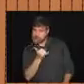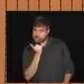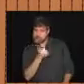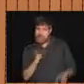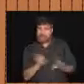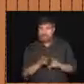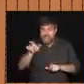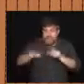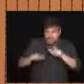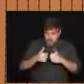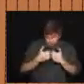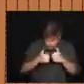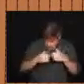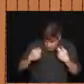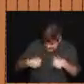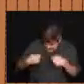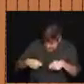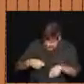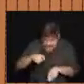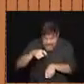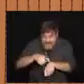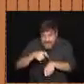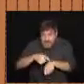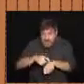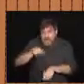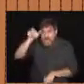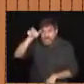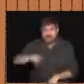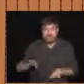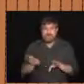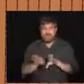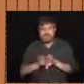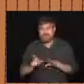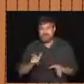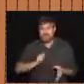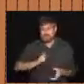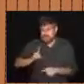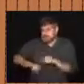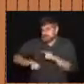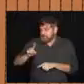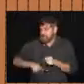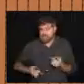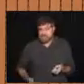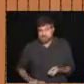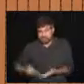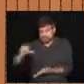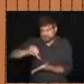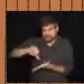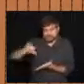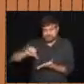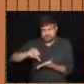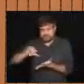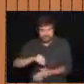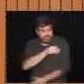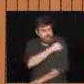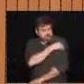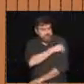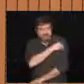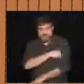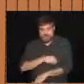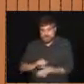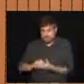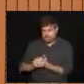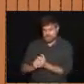que usam ônibus, é o momento da pessoa levar alguma coisa, um desinfetante, algum álcool, gel, e